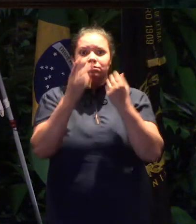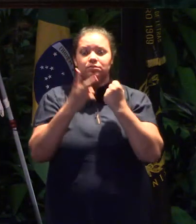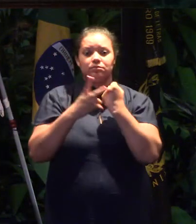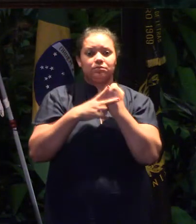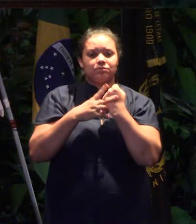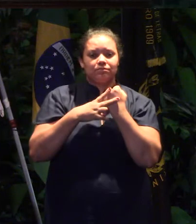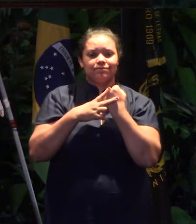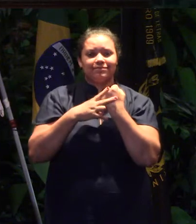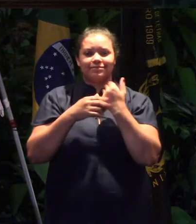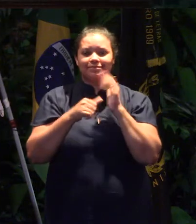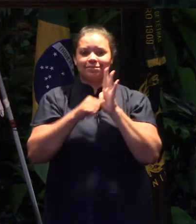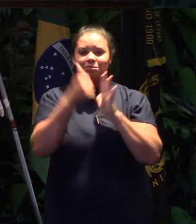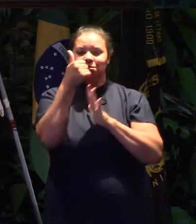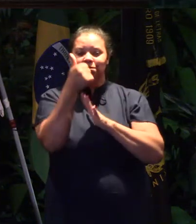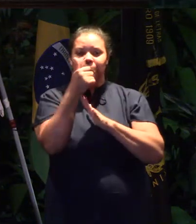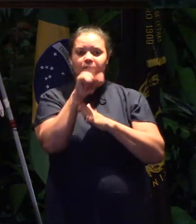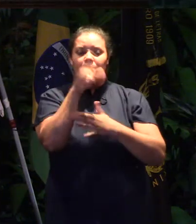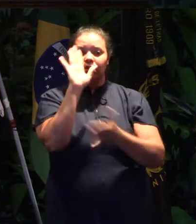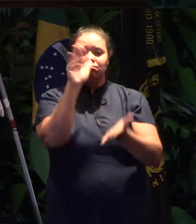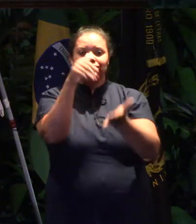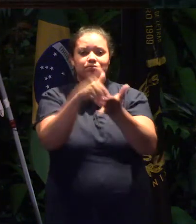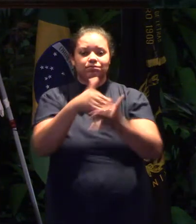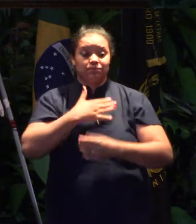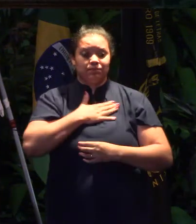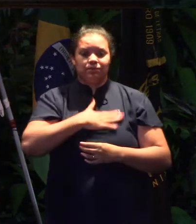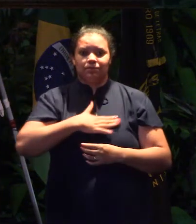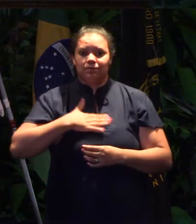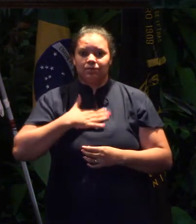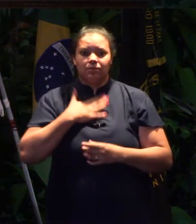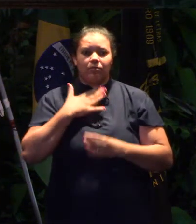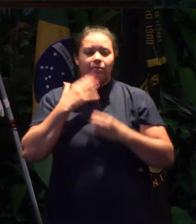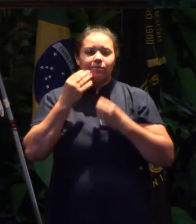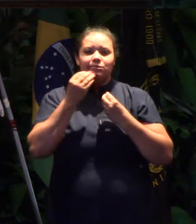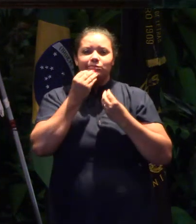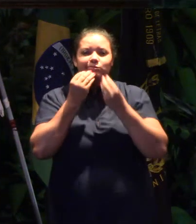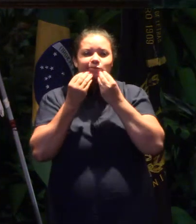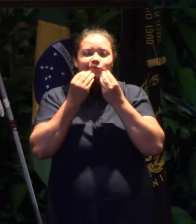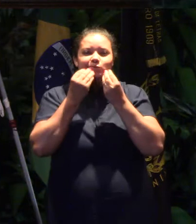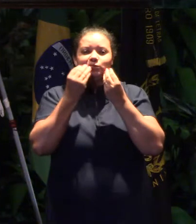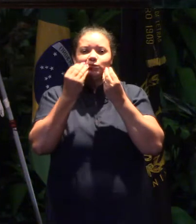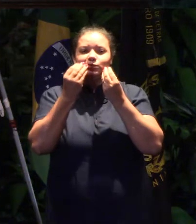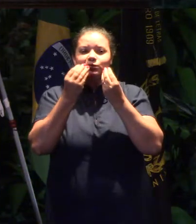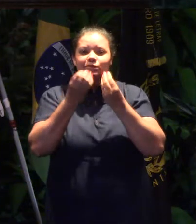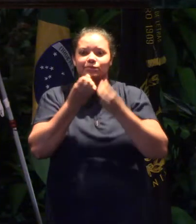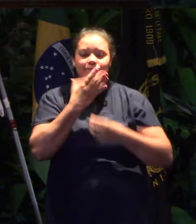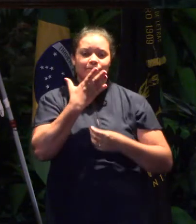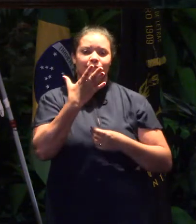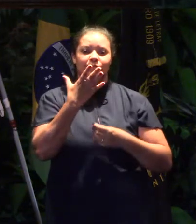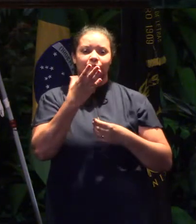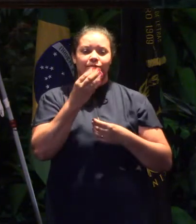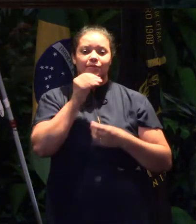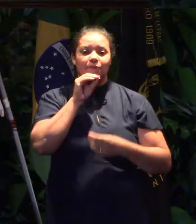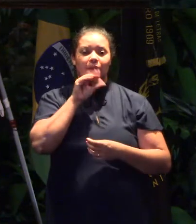final, satisfação. No durante, um tsunami de saliva e tentação. Abra a boca e feche